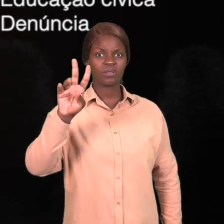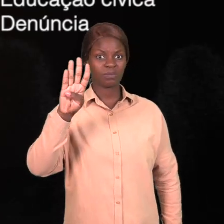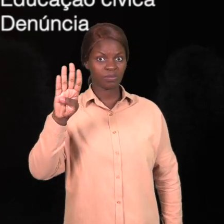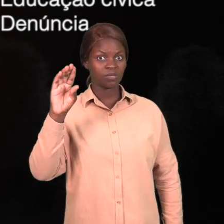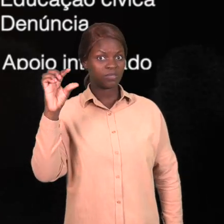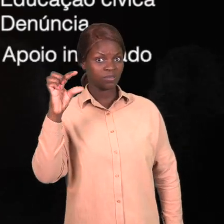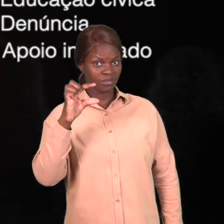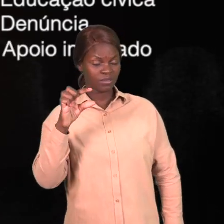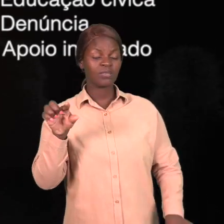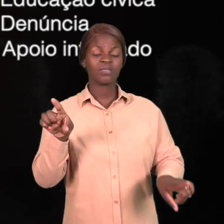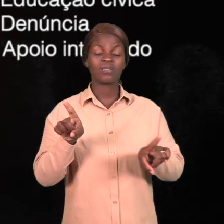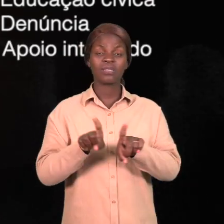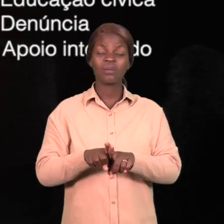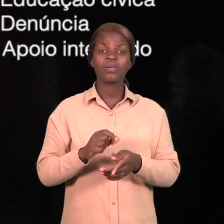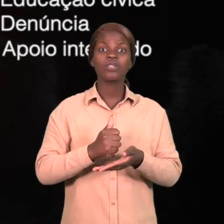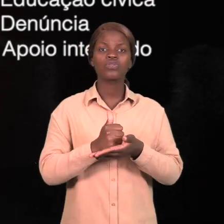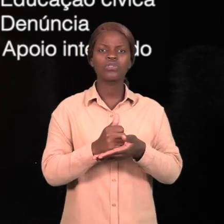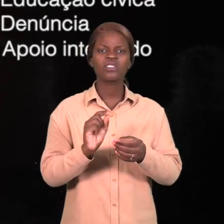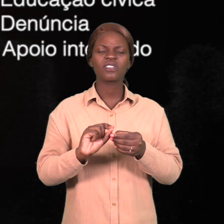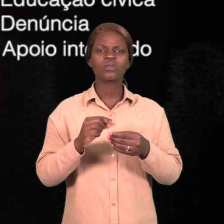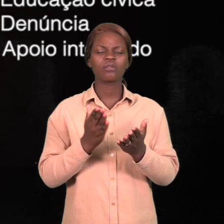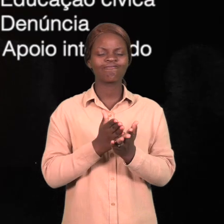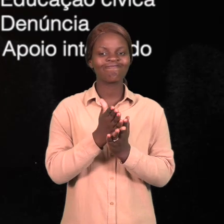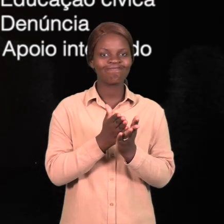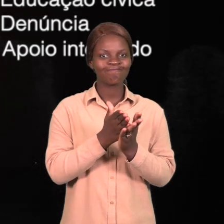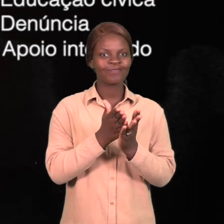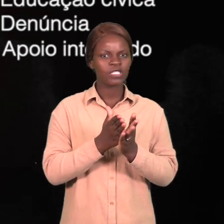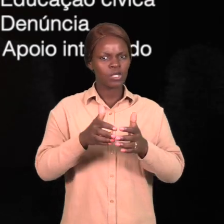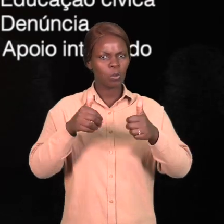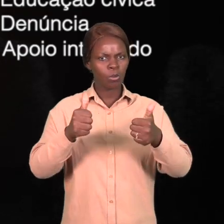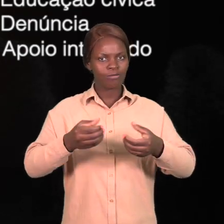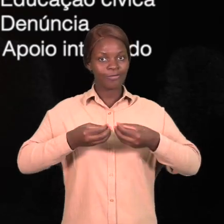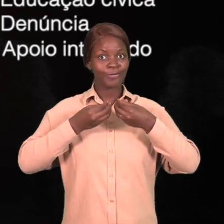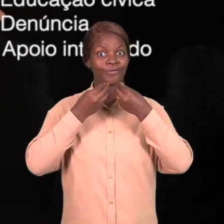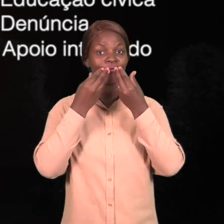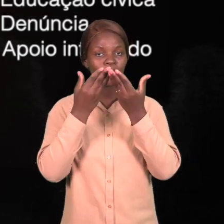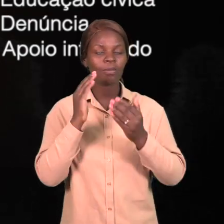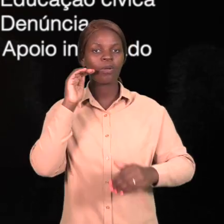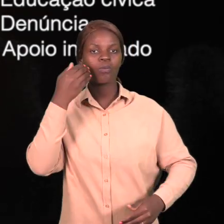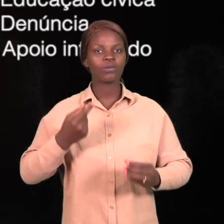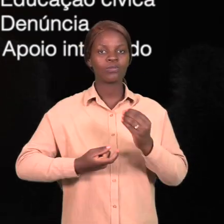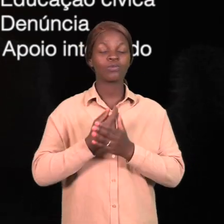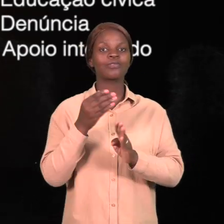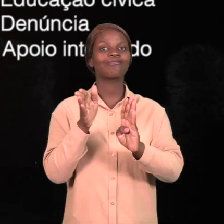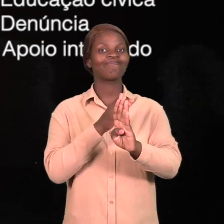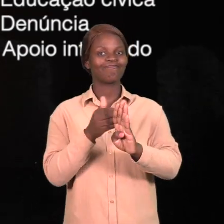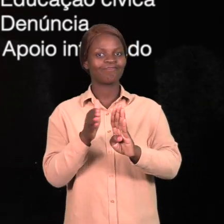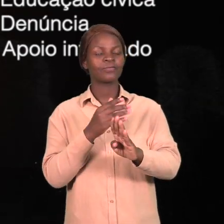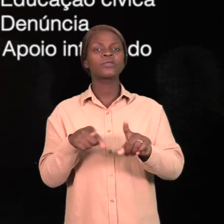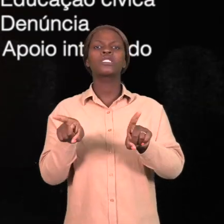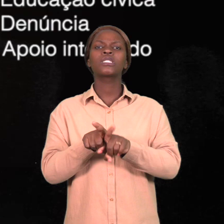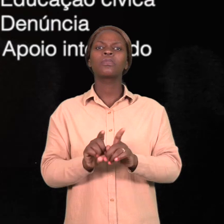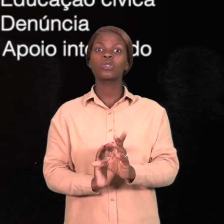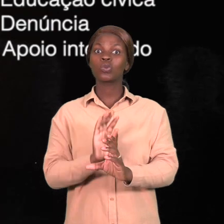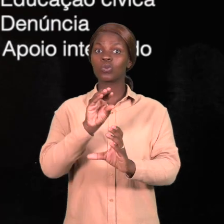denúncia e apoio integrado às vítimas, incluindo serviços de saúde, judiciais, apoio